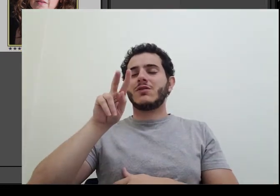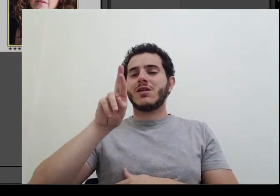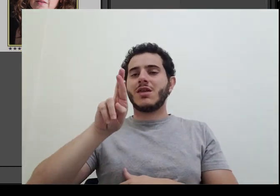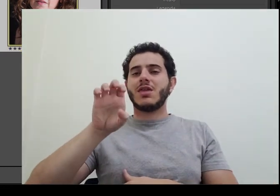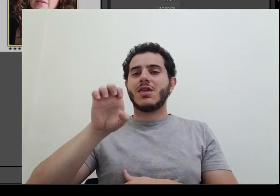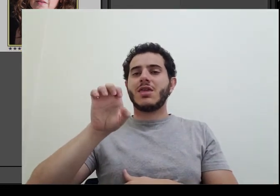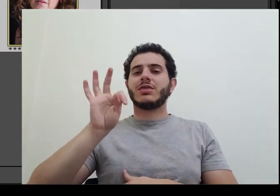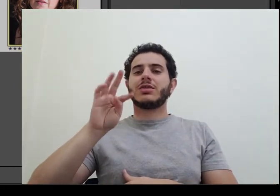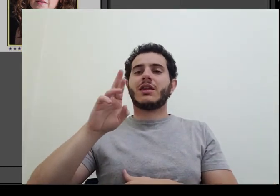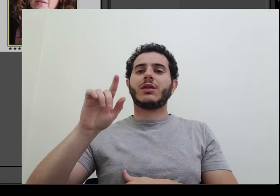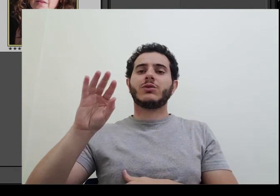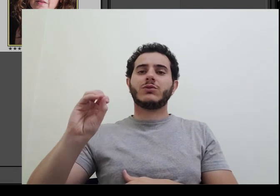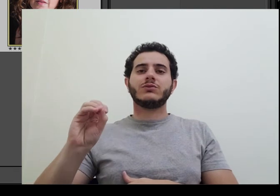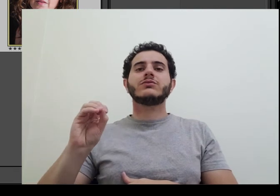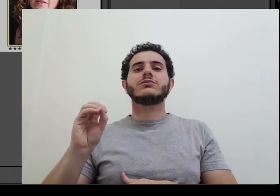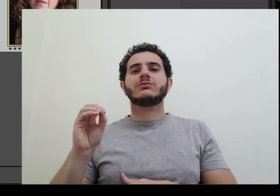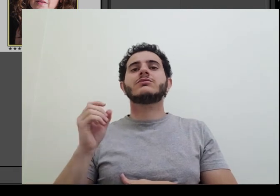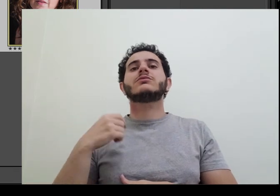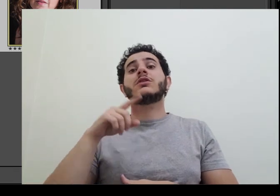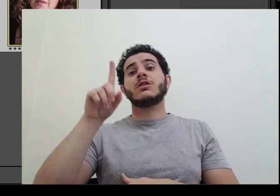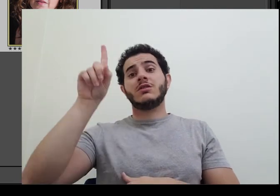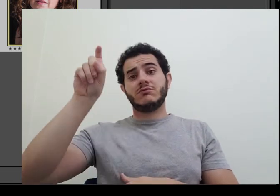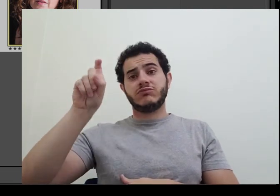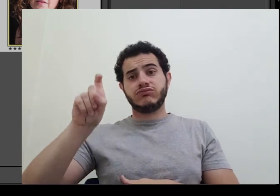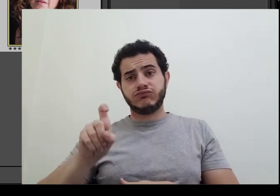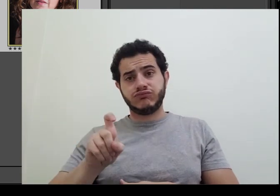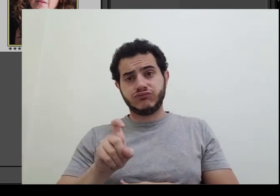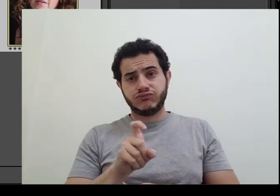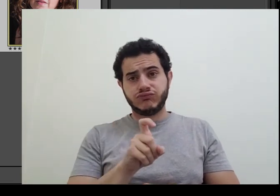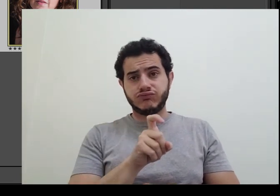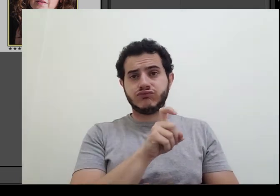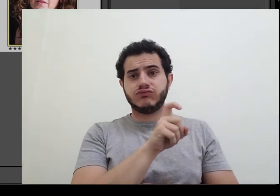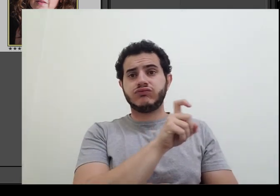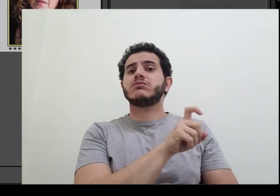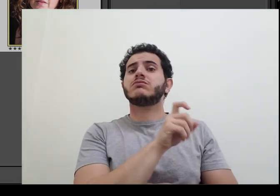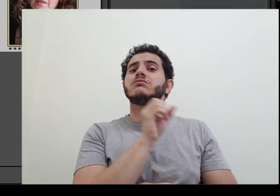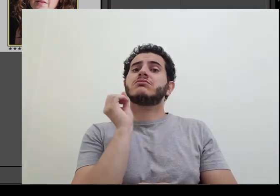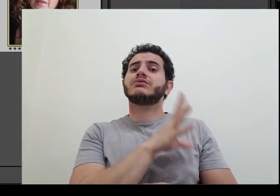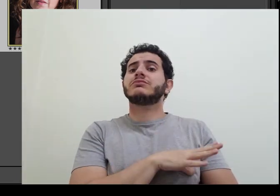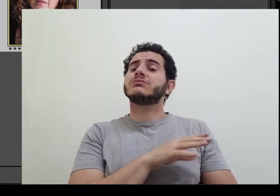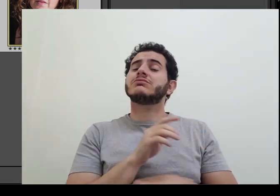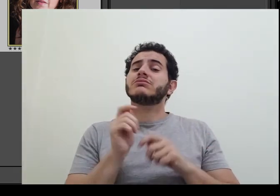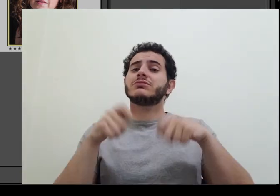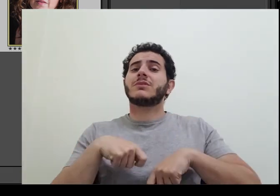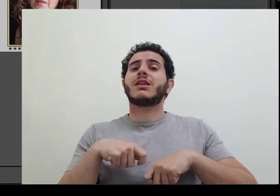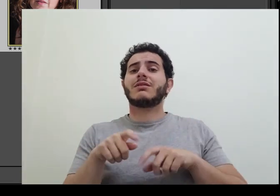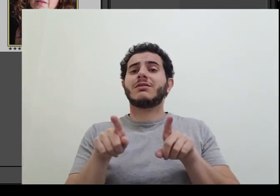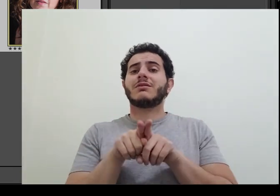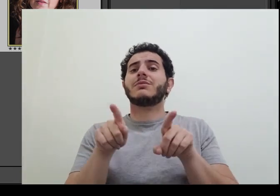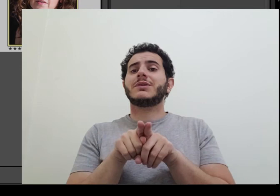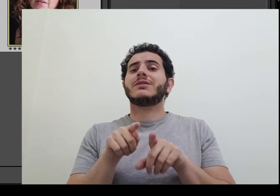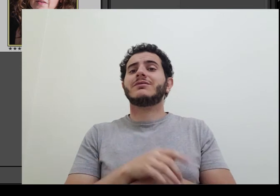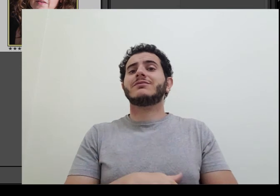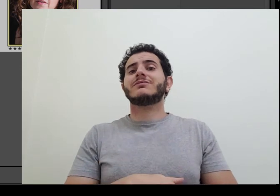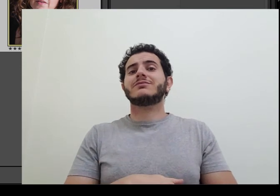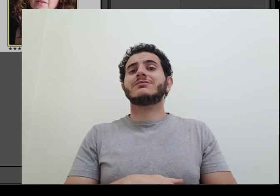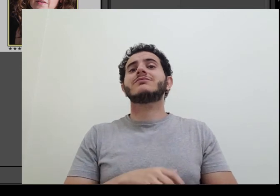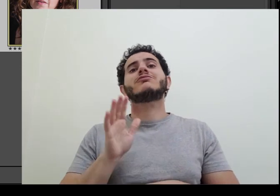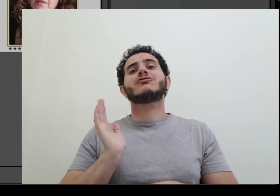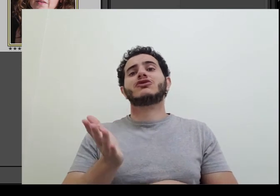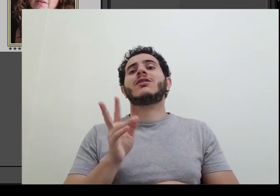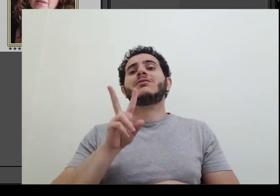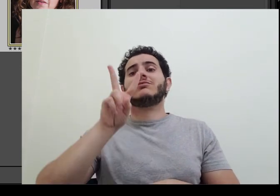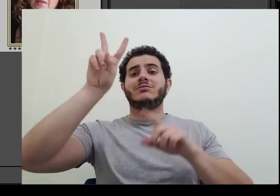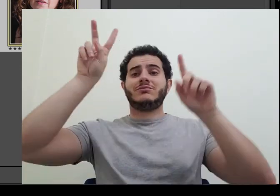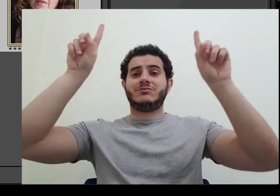para retratos, clico em cima da foto, mantenho clicado e arrasto para a coleção retratos. Olha que legal.